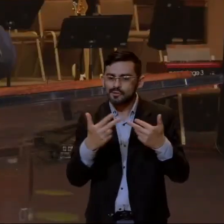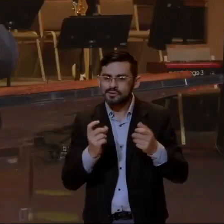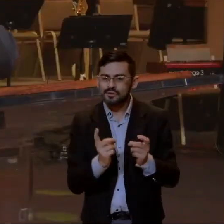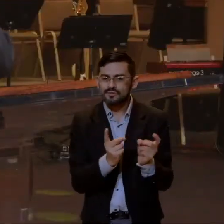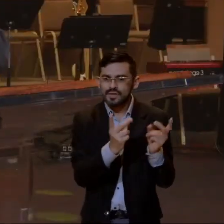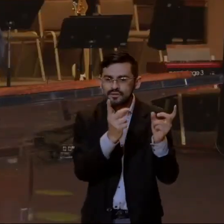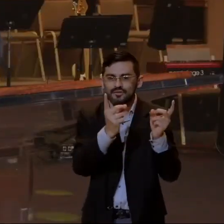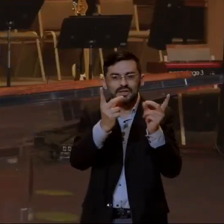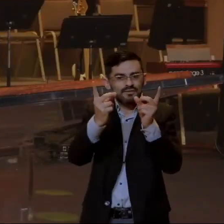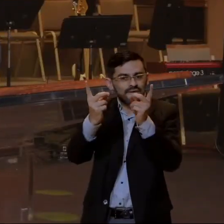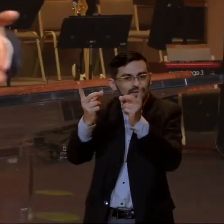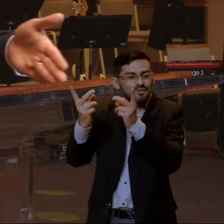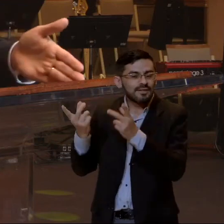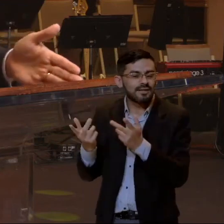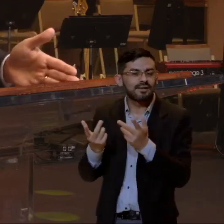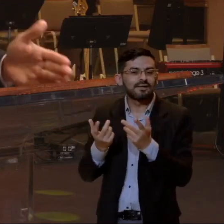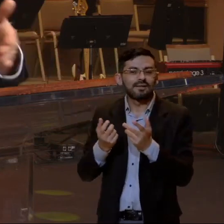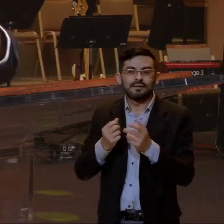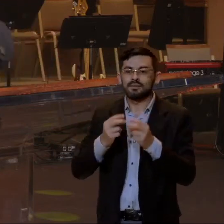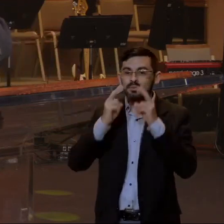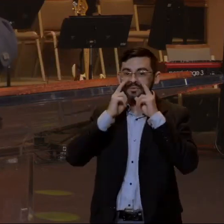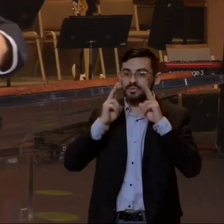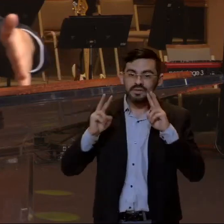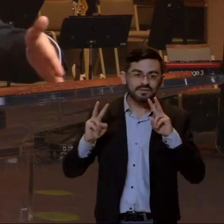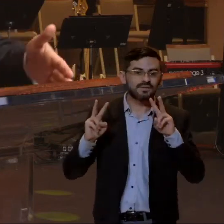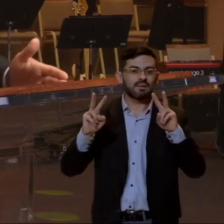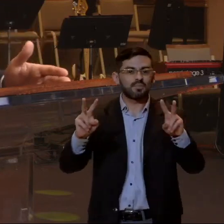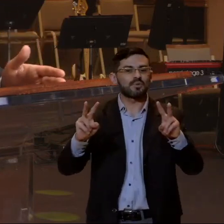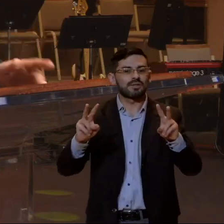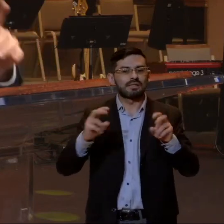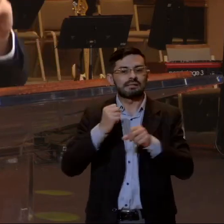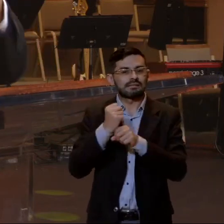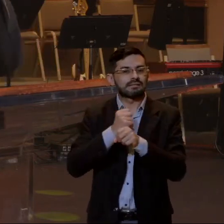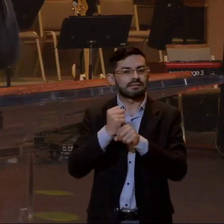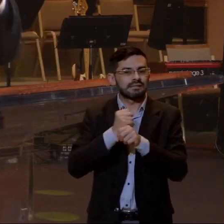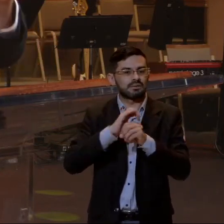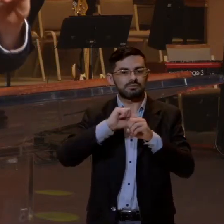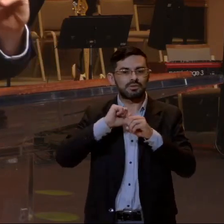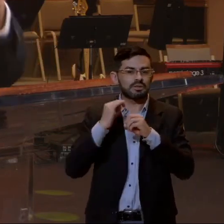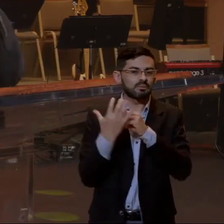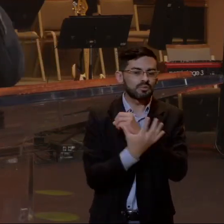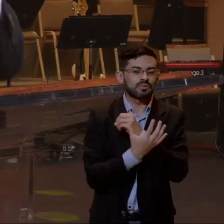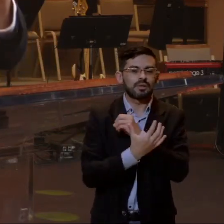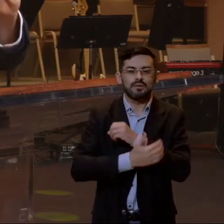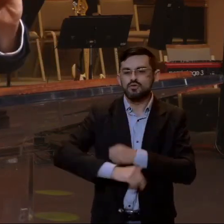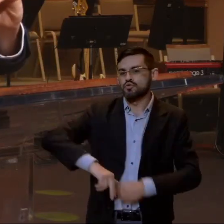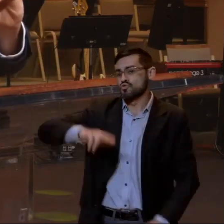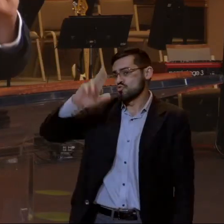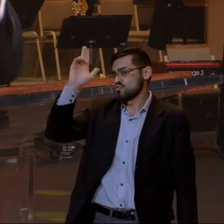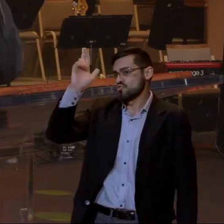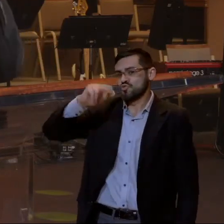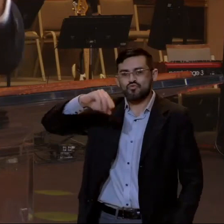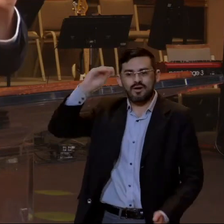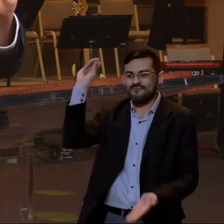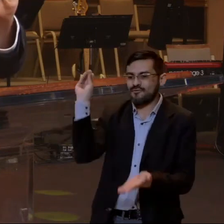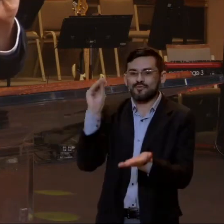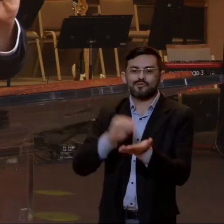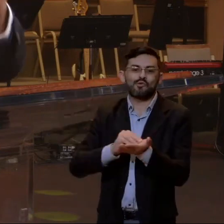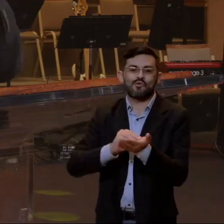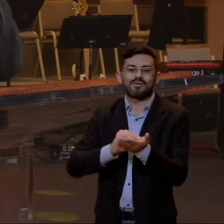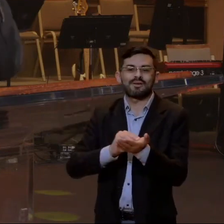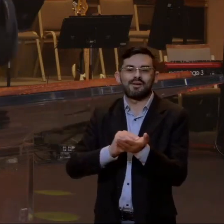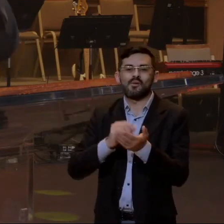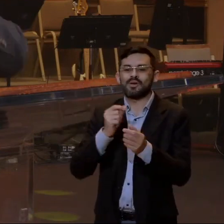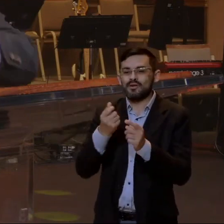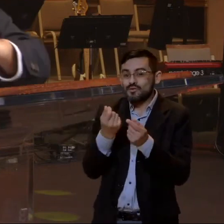começa a ter o recurso. E ele testemunha, durante esses anos da pandemia, nunca faltou o